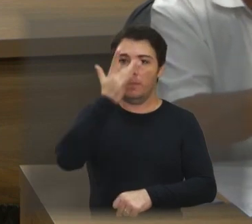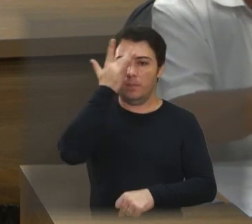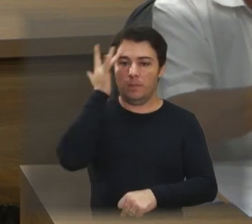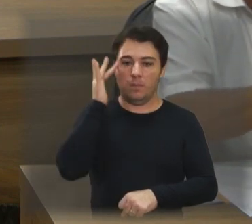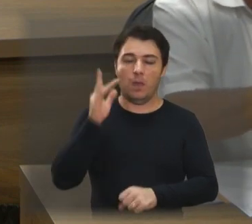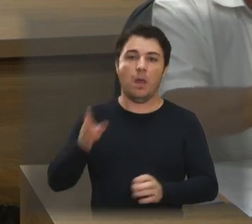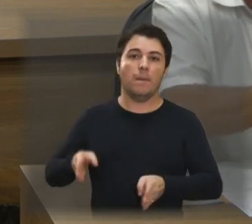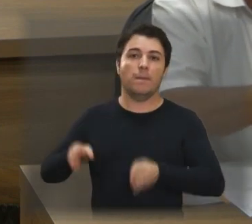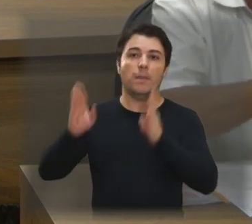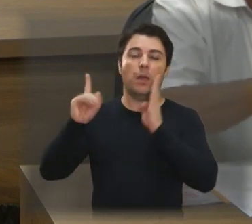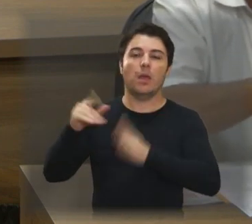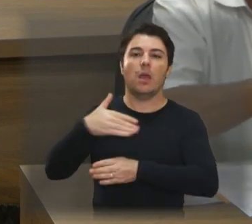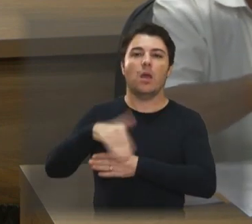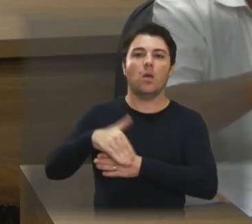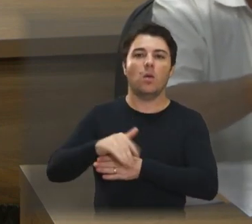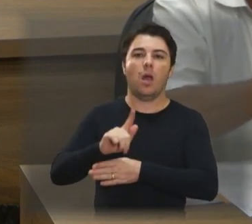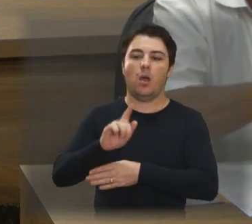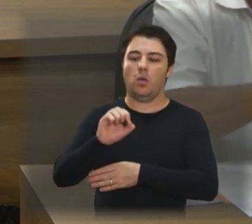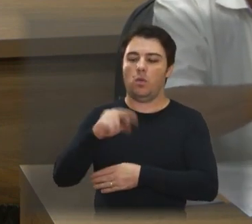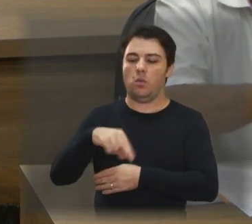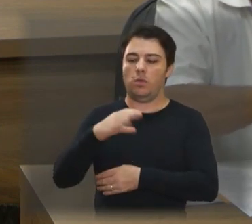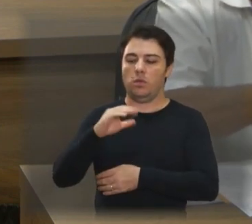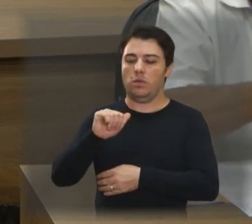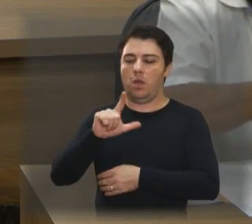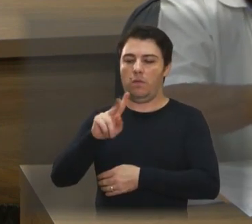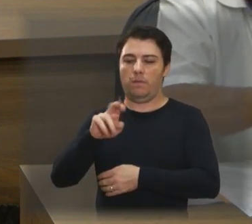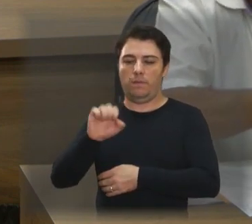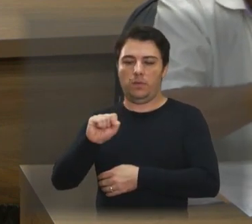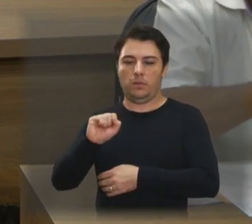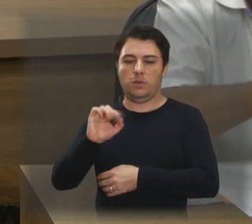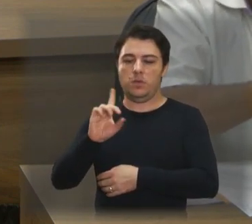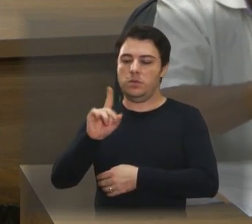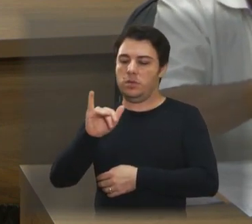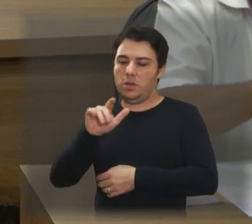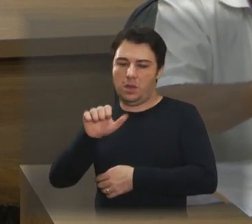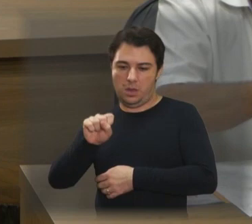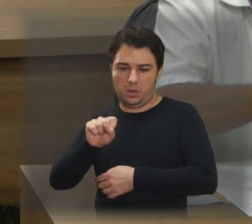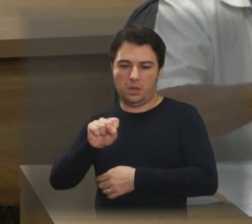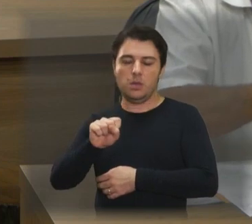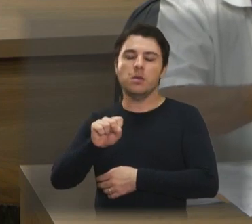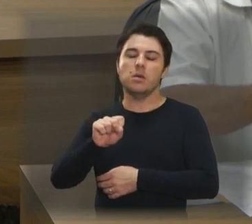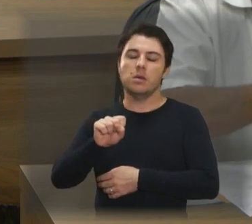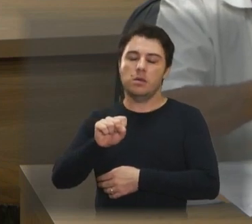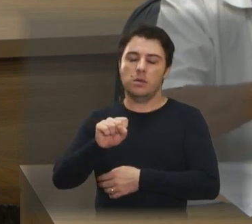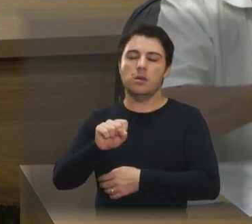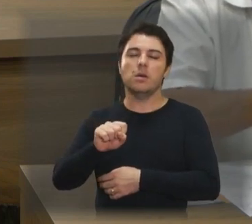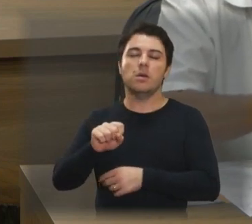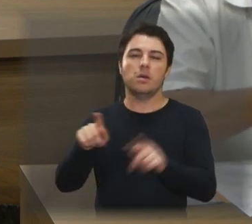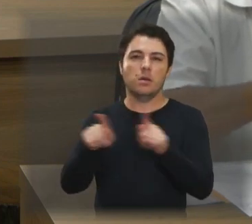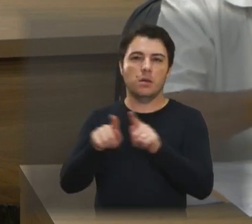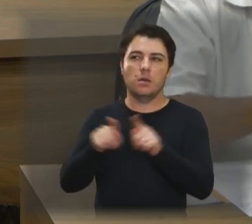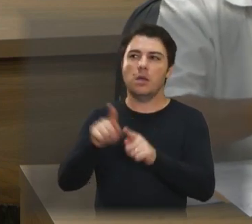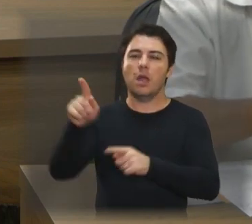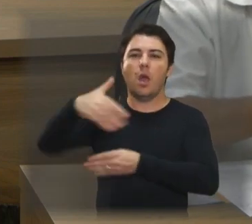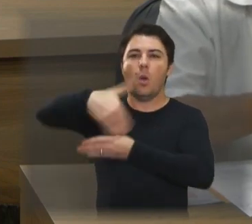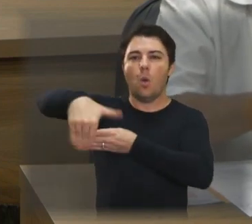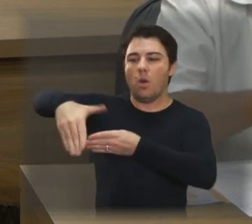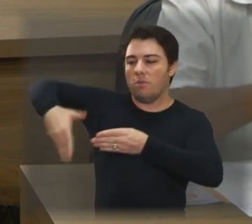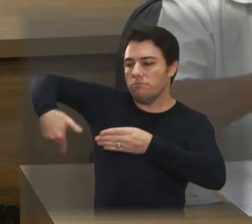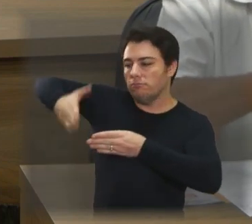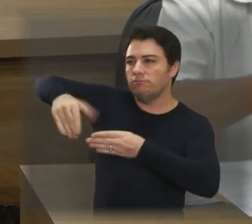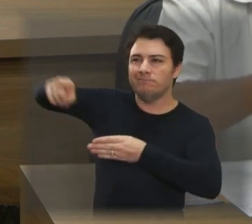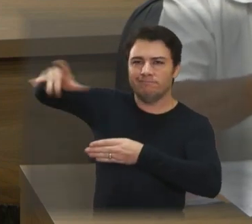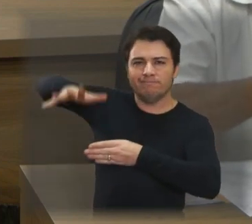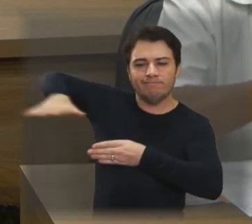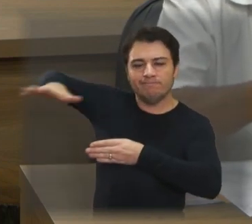pessoas a tem prédio na Rua Gonçalves Dias tal tomar um prédio em várias Com certeza entre José Bonifácio Barroso por